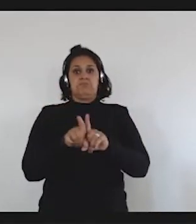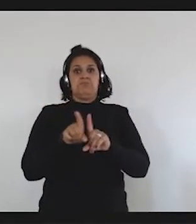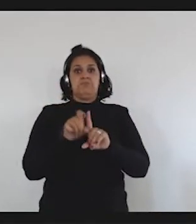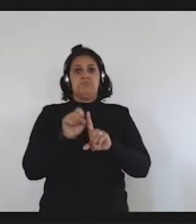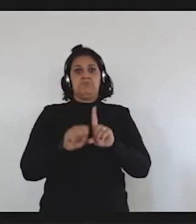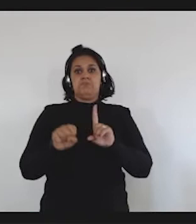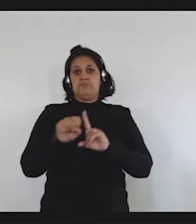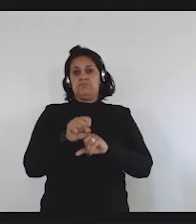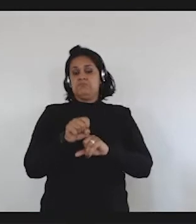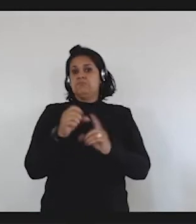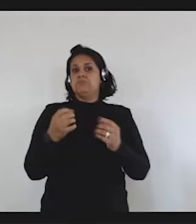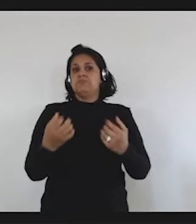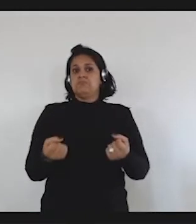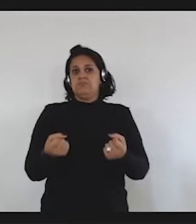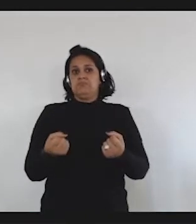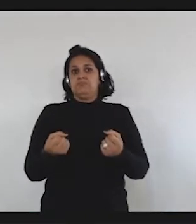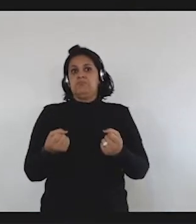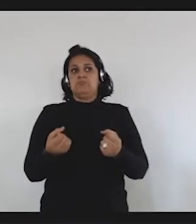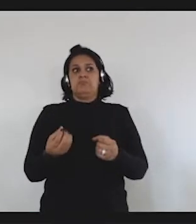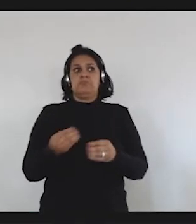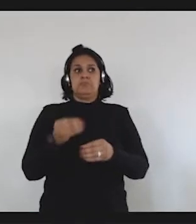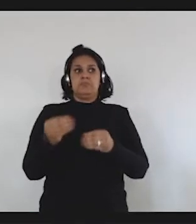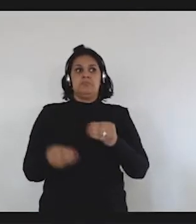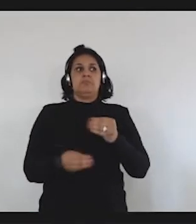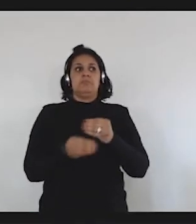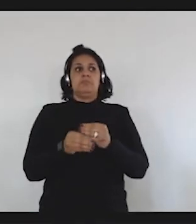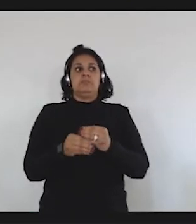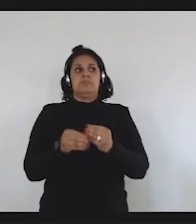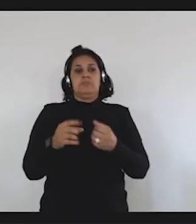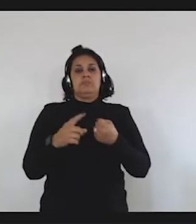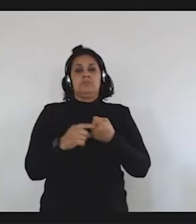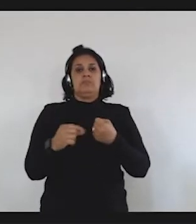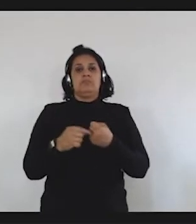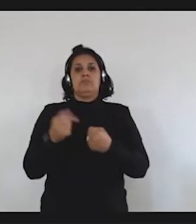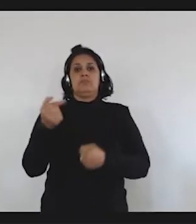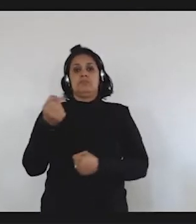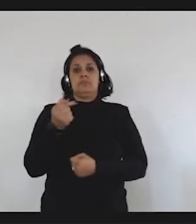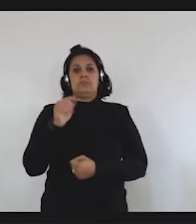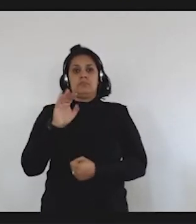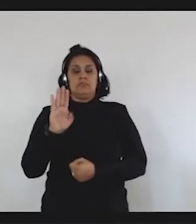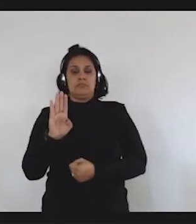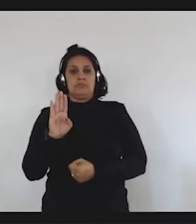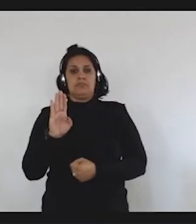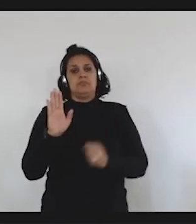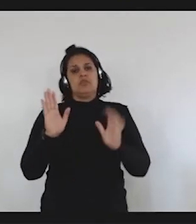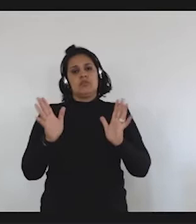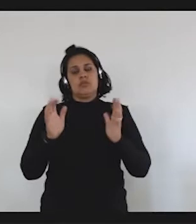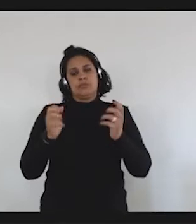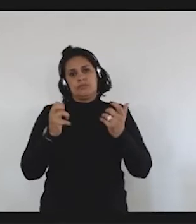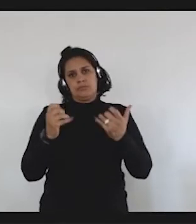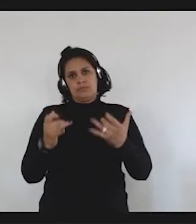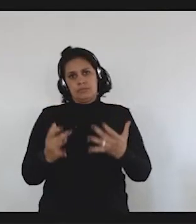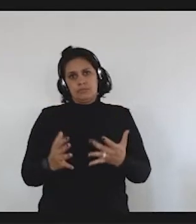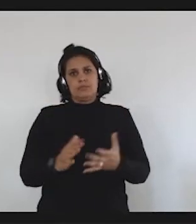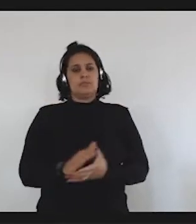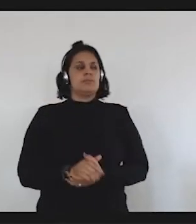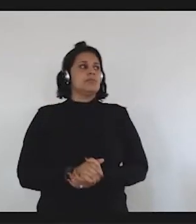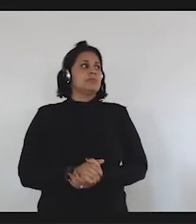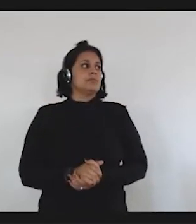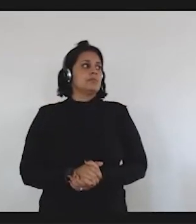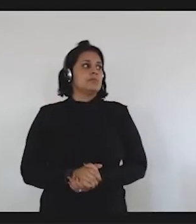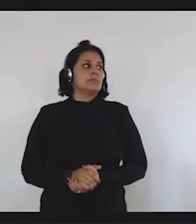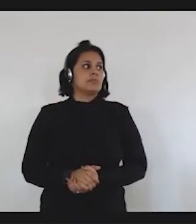incluiu, portanto, o artigo 7º-B, como a gente já comentou aqui, tornando,